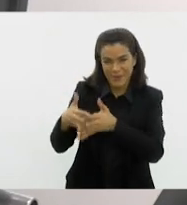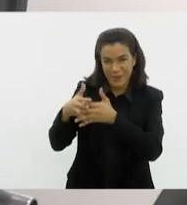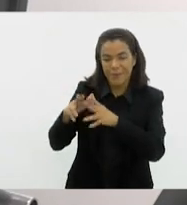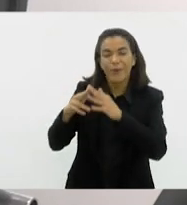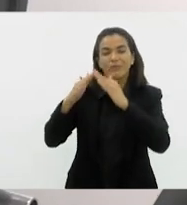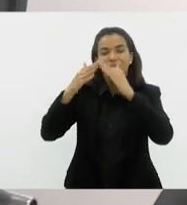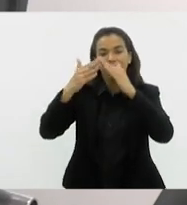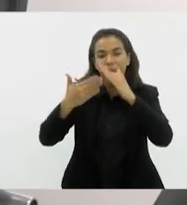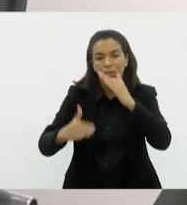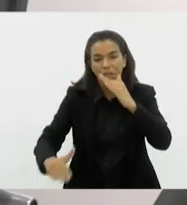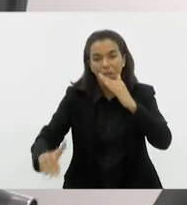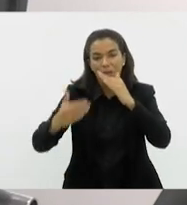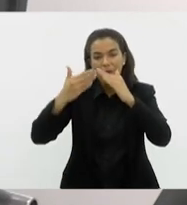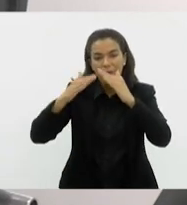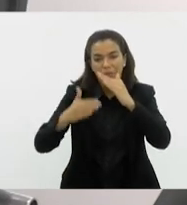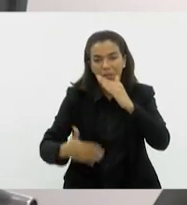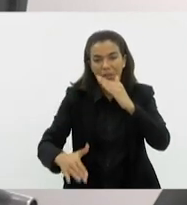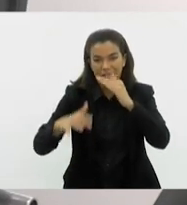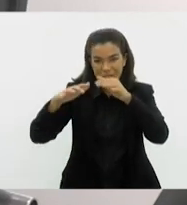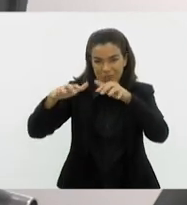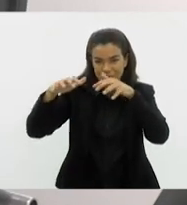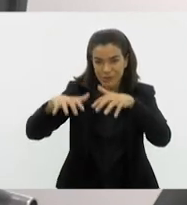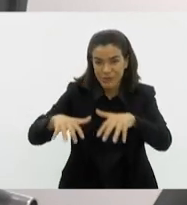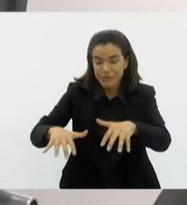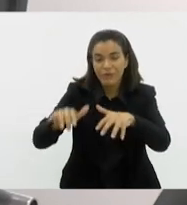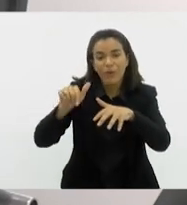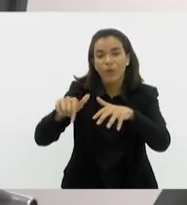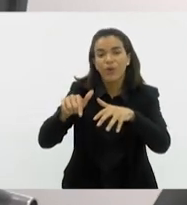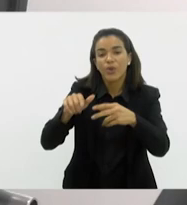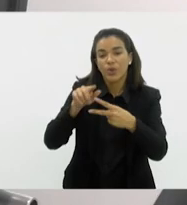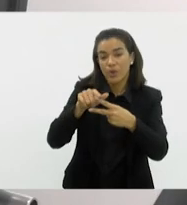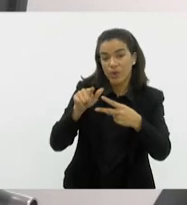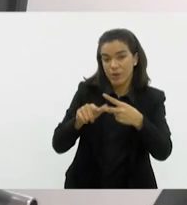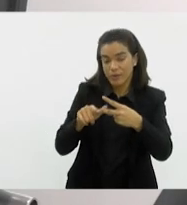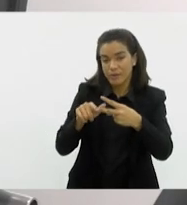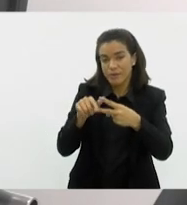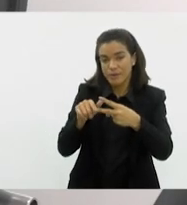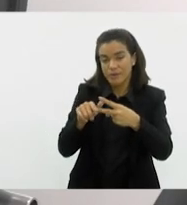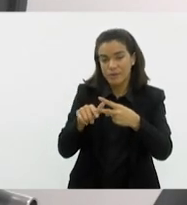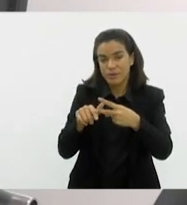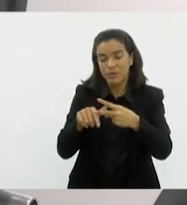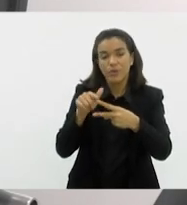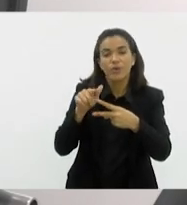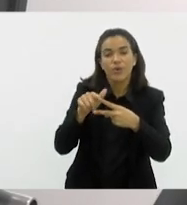um relato dos secretários municipais de defesa civil, na verdade, são dois. É